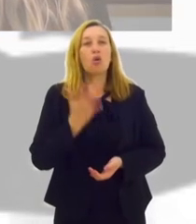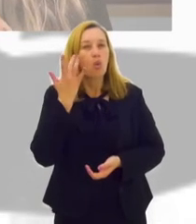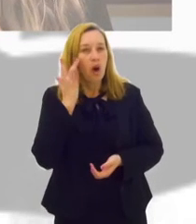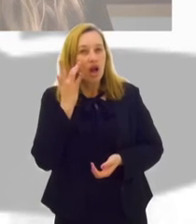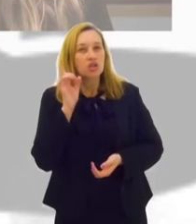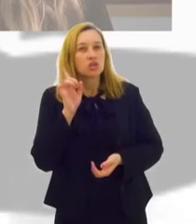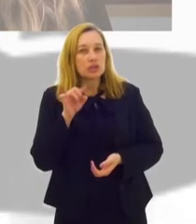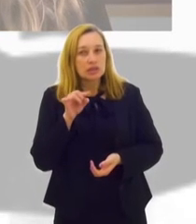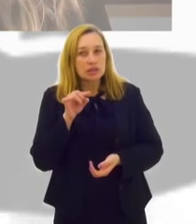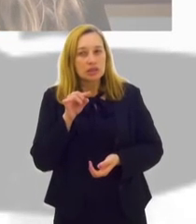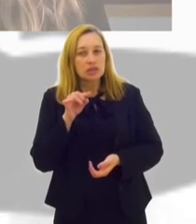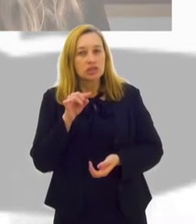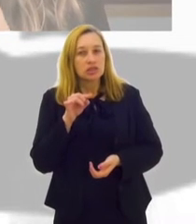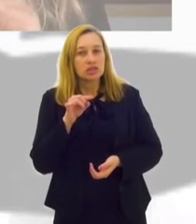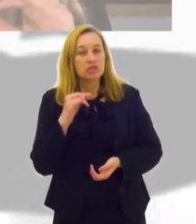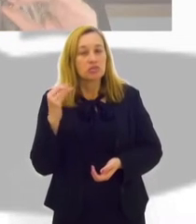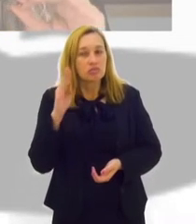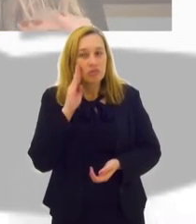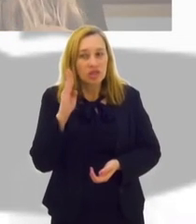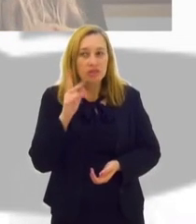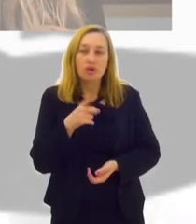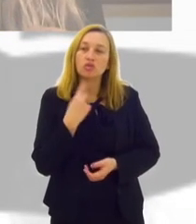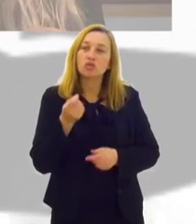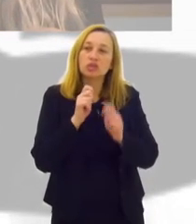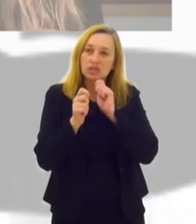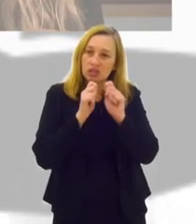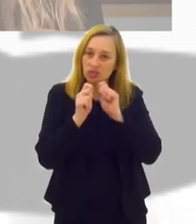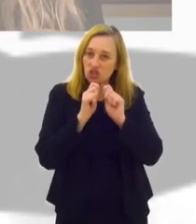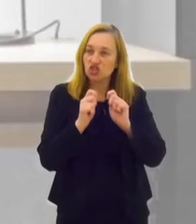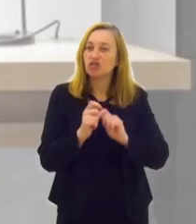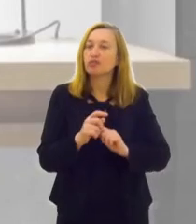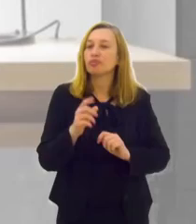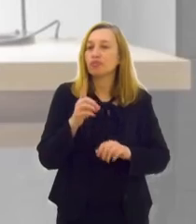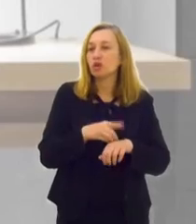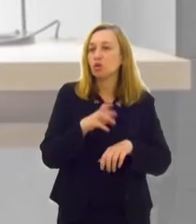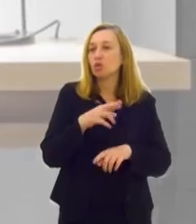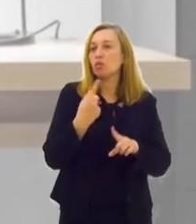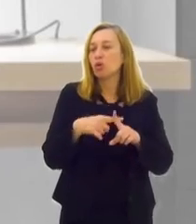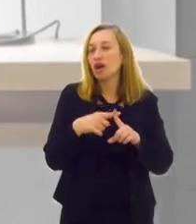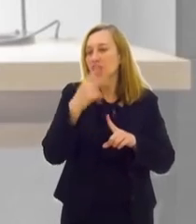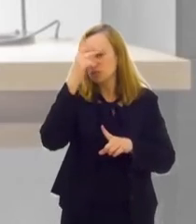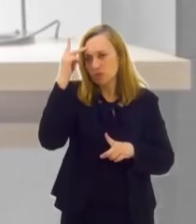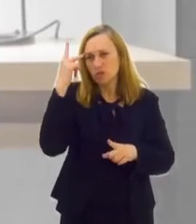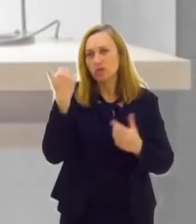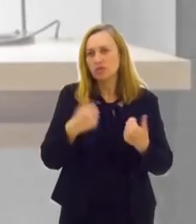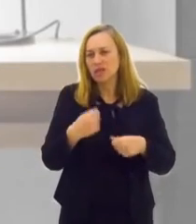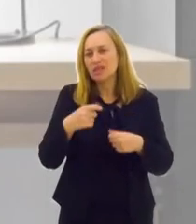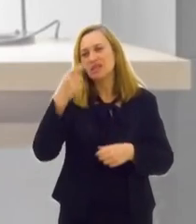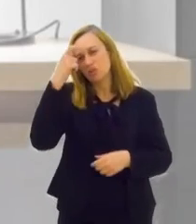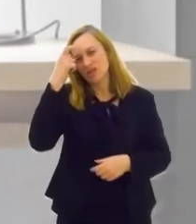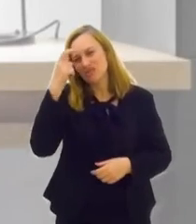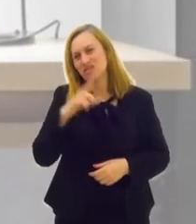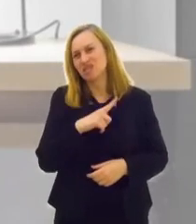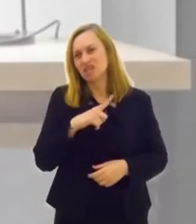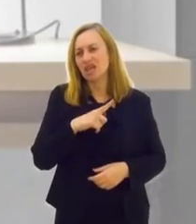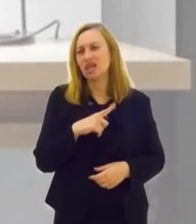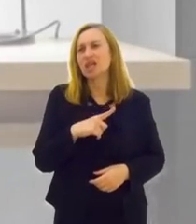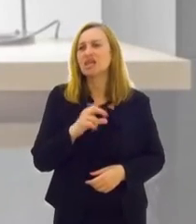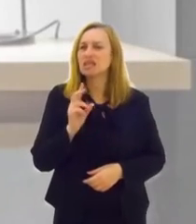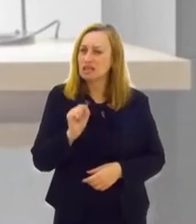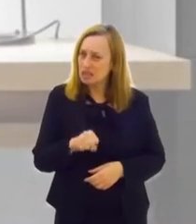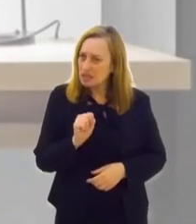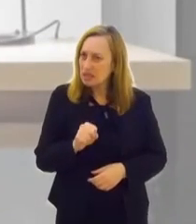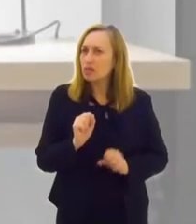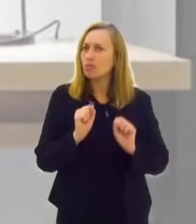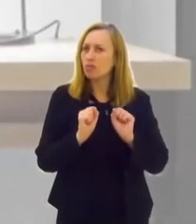eu acho que é assim o ponto culminante da nossa entrevista, doutor, porque as pessoas têm que ter a consciência de que